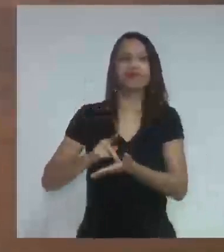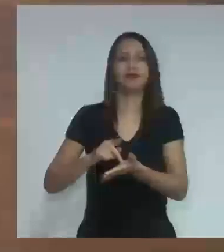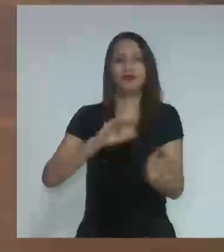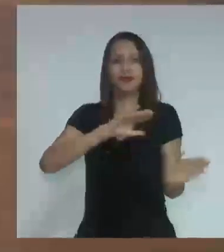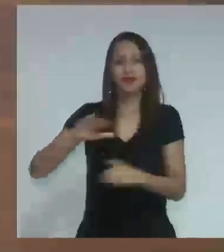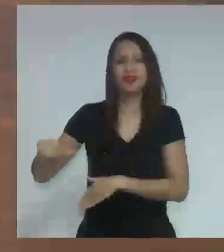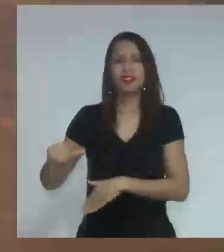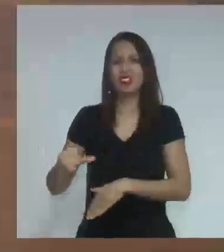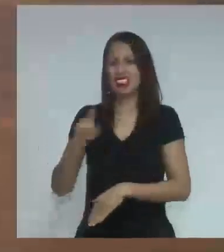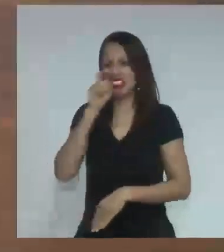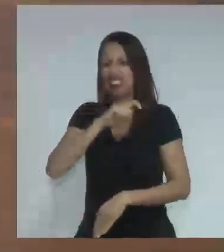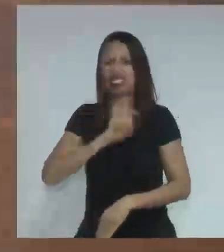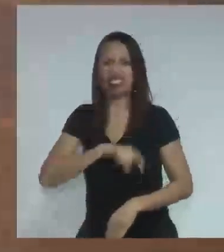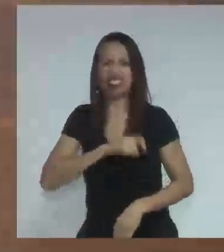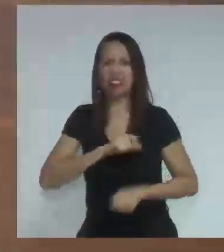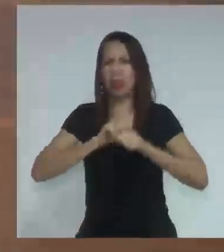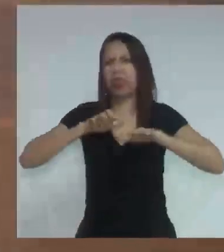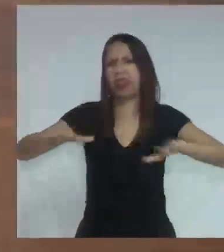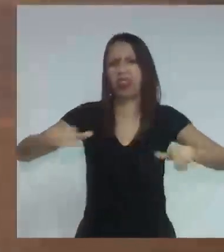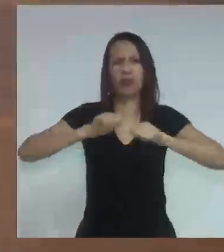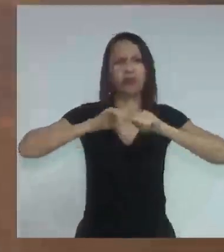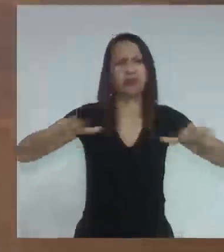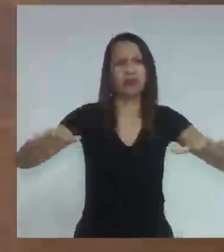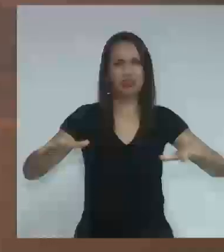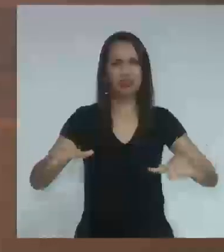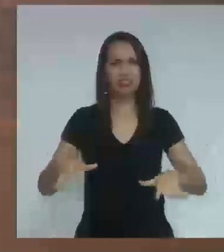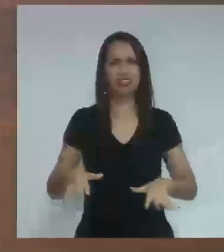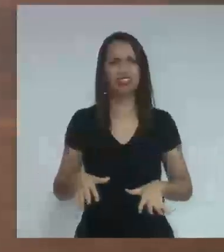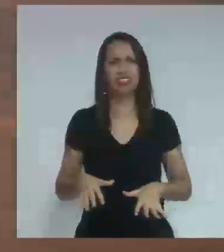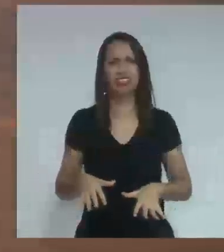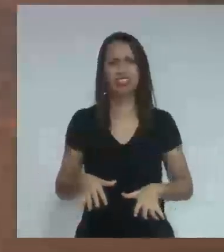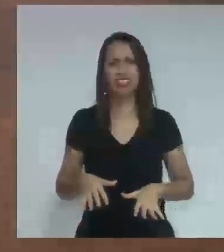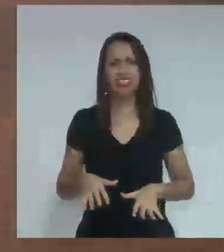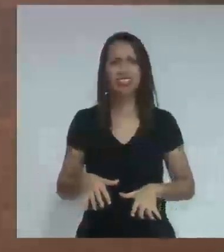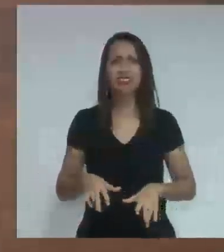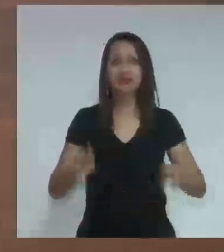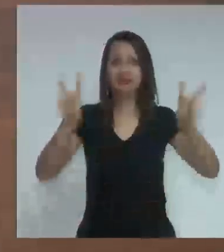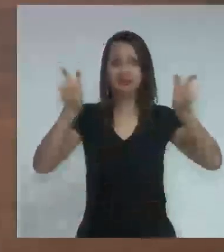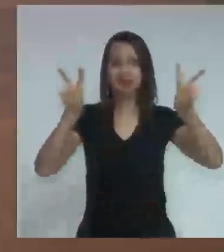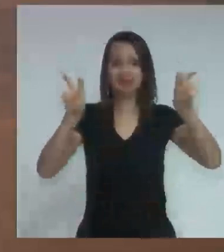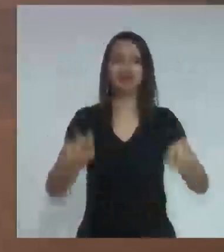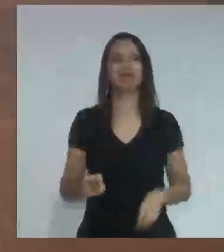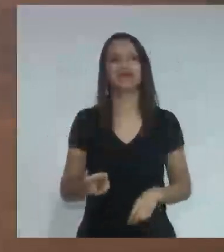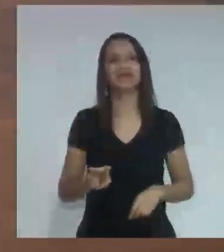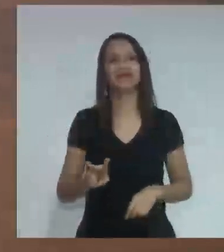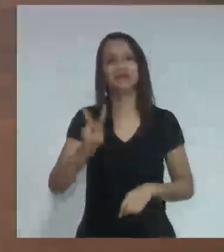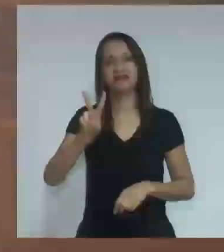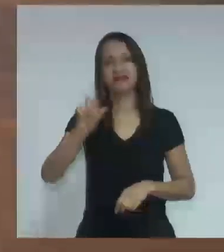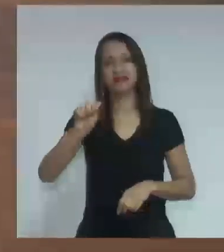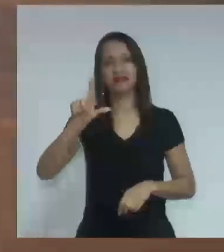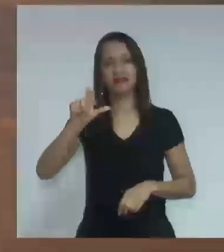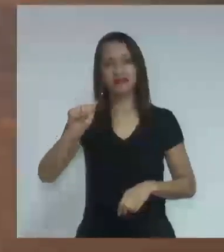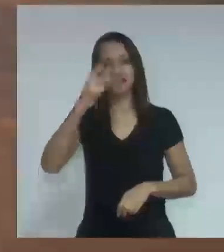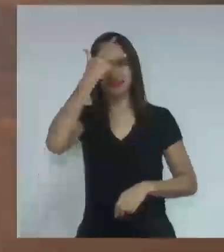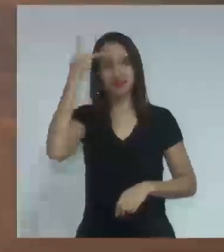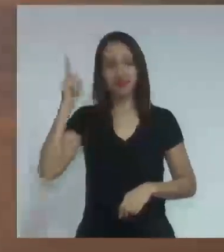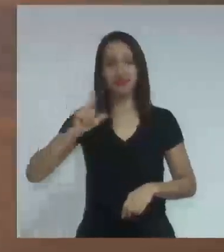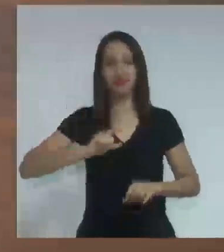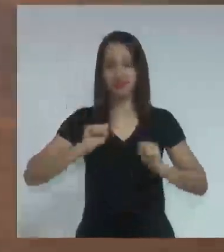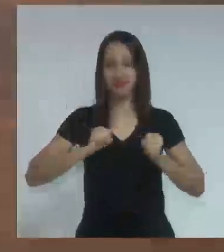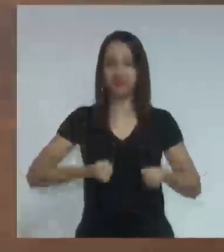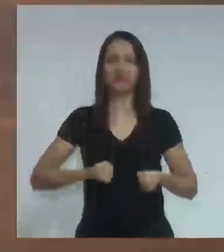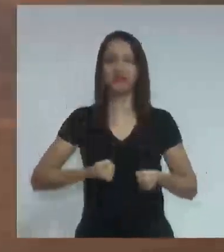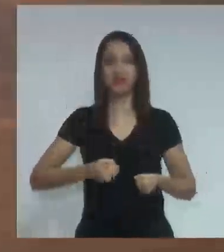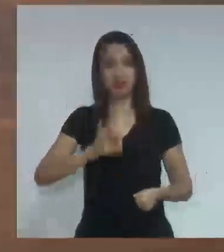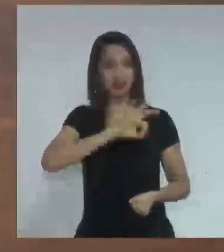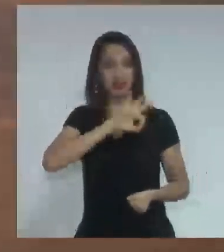passar por cima, trator, e na vala, não é assim que você usa, vereador? Vala é uma para quem é das forças